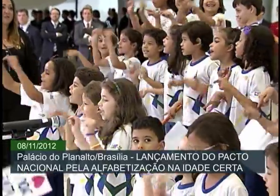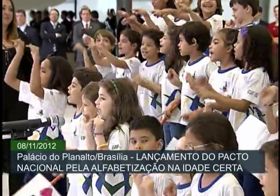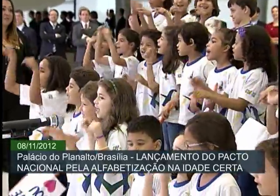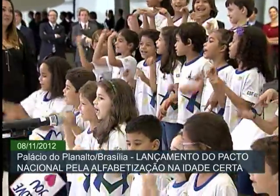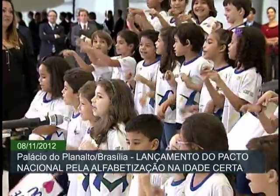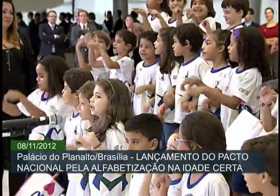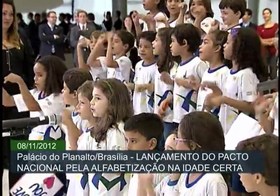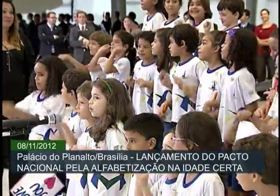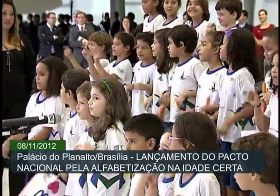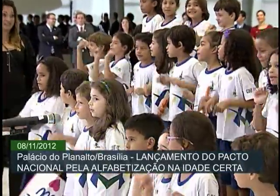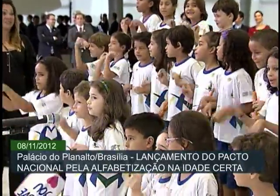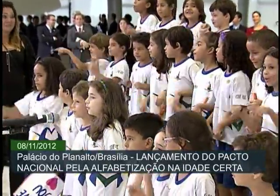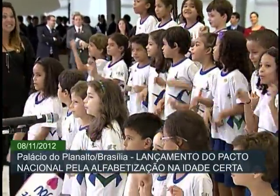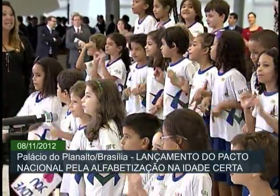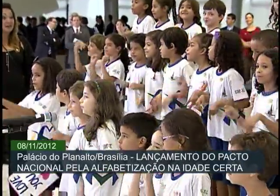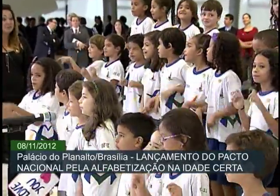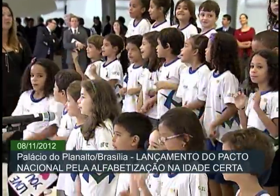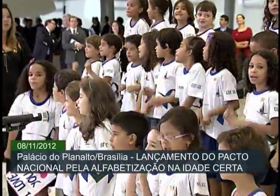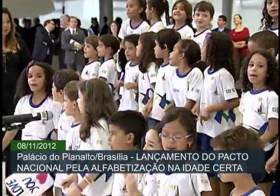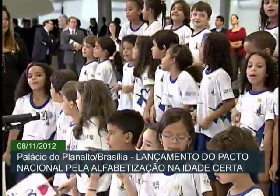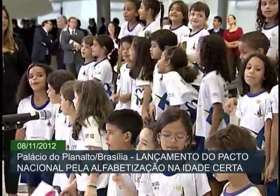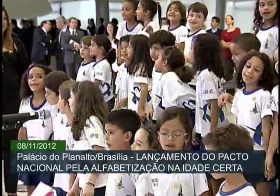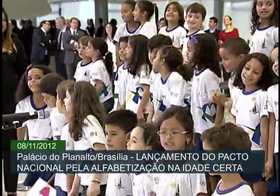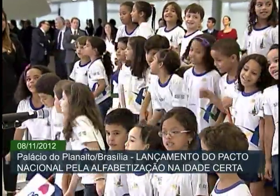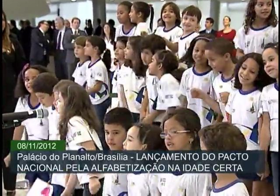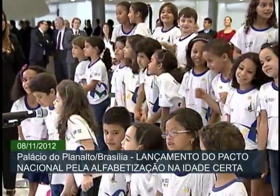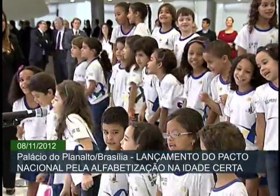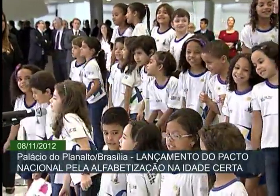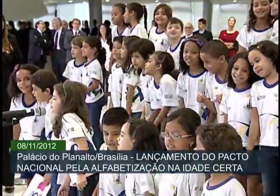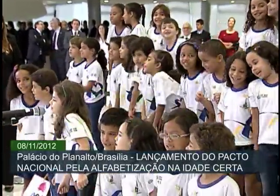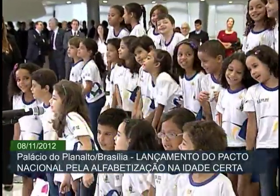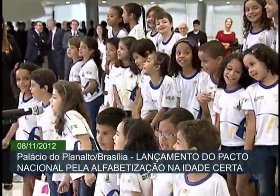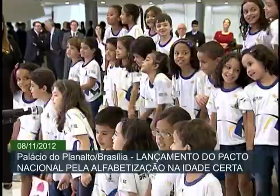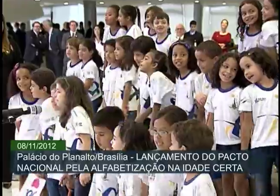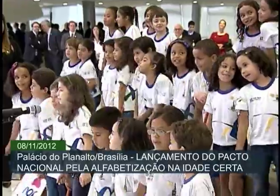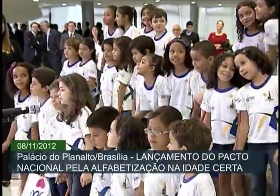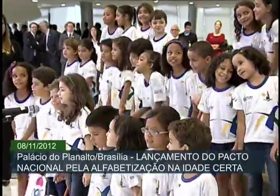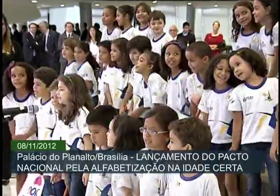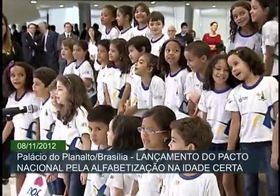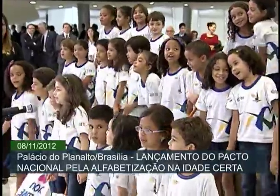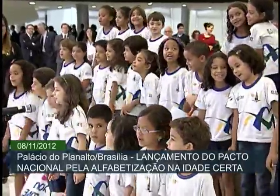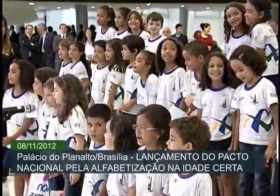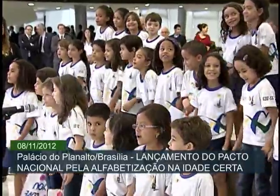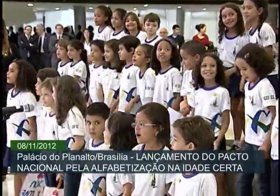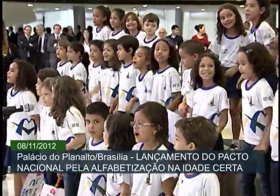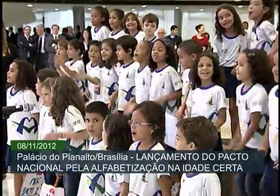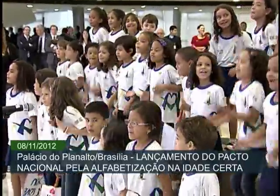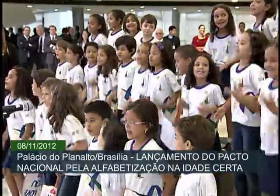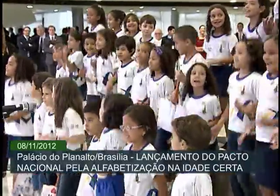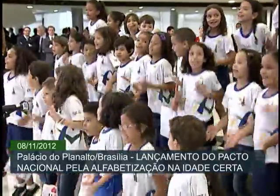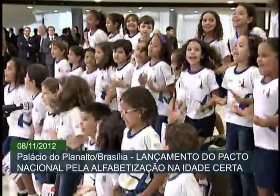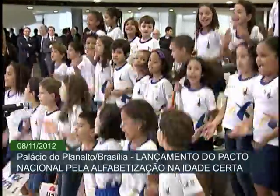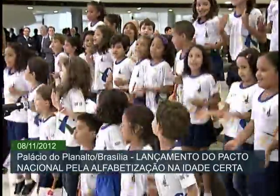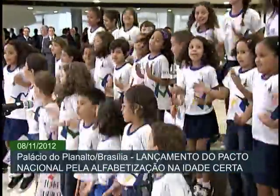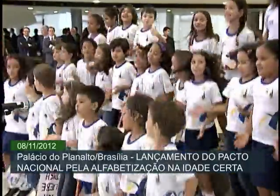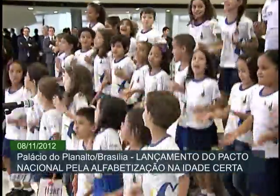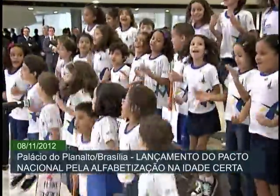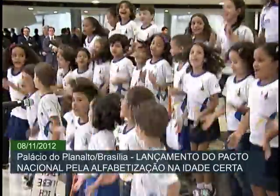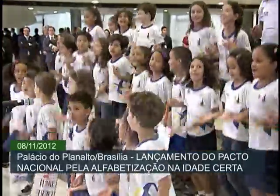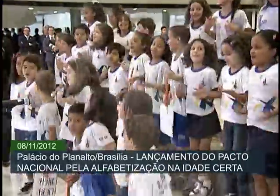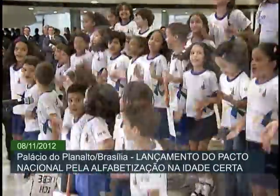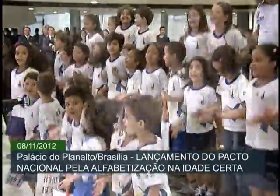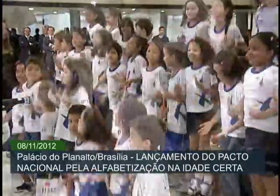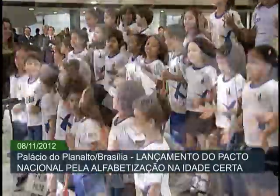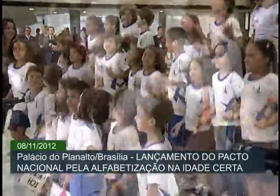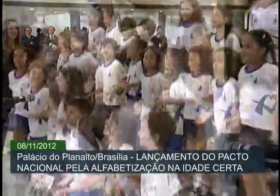ter você aqui comigo bem pertinho sentindo essa emoção. Bate alegre